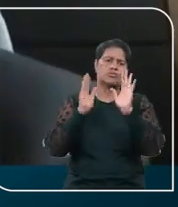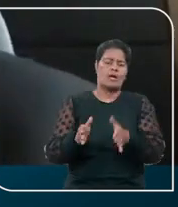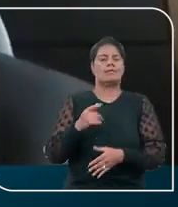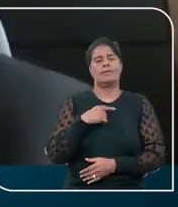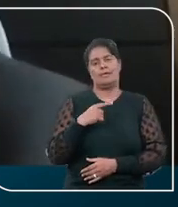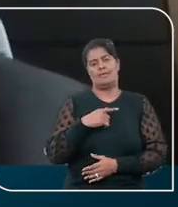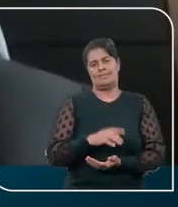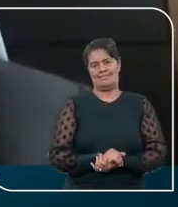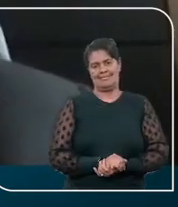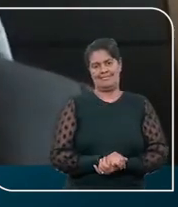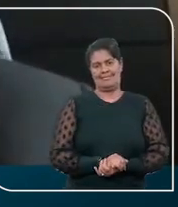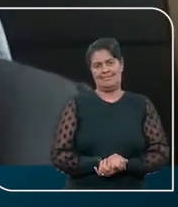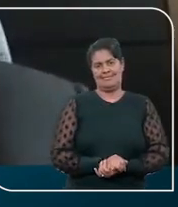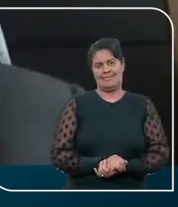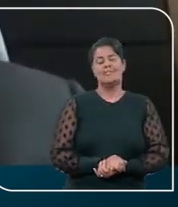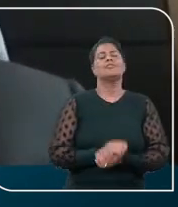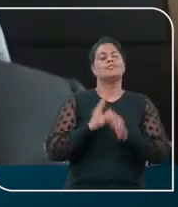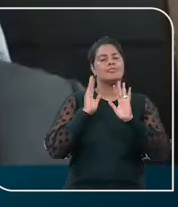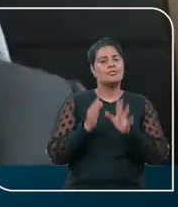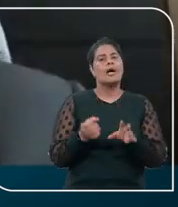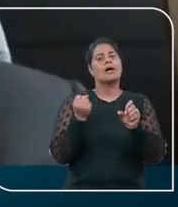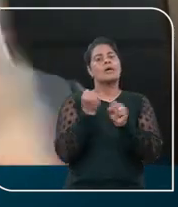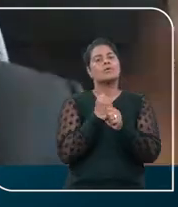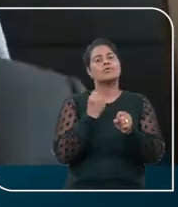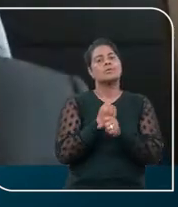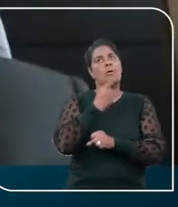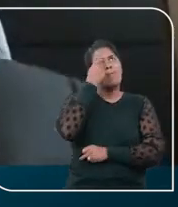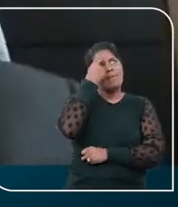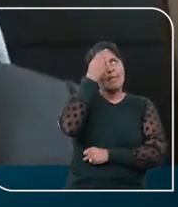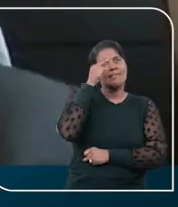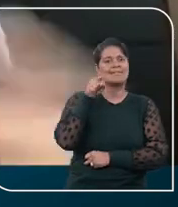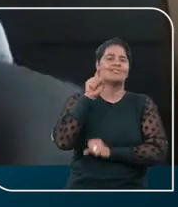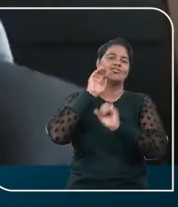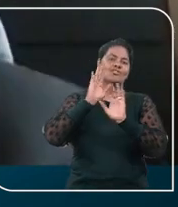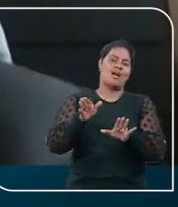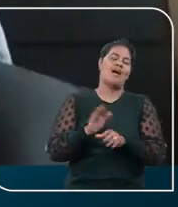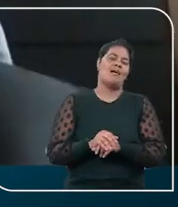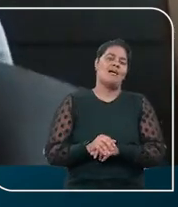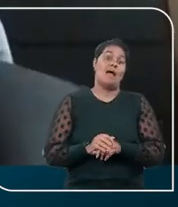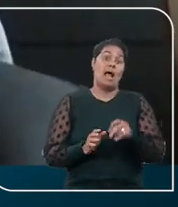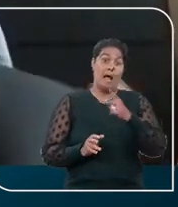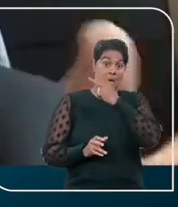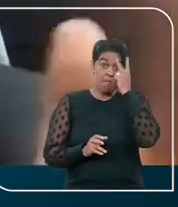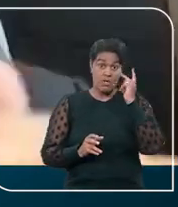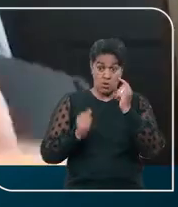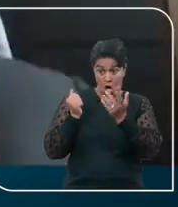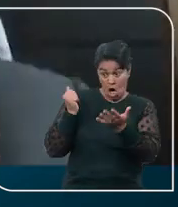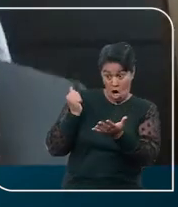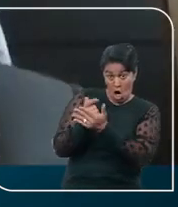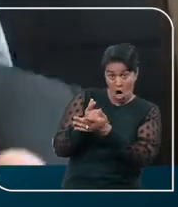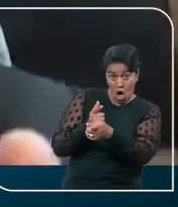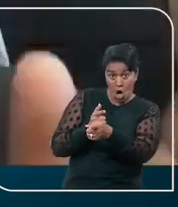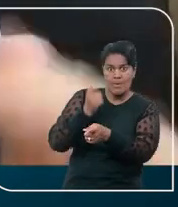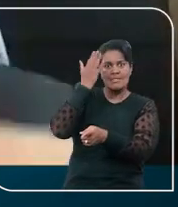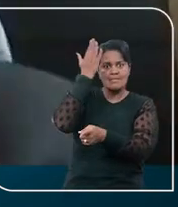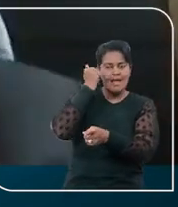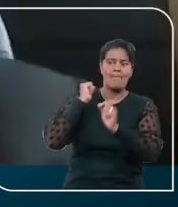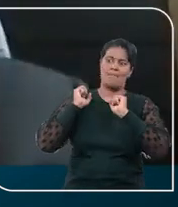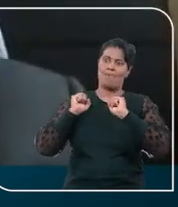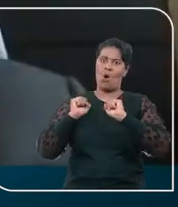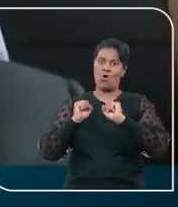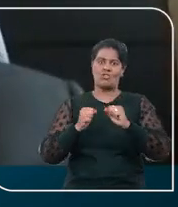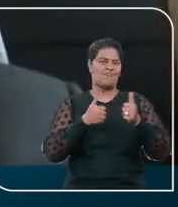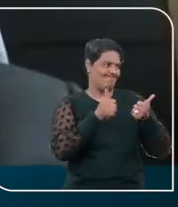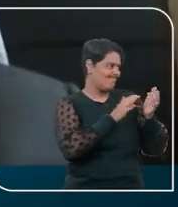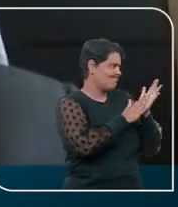já é construído e estruturado com esse viés. Então a pessoa já compra o imóvel ali, já sabe que é permitido, ela já compra, já